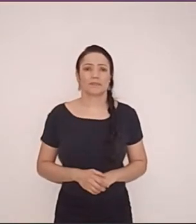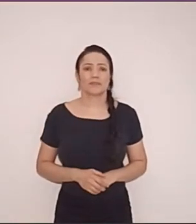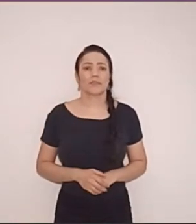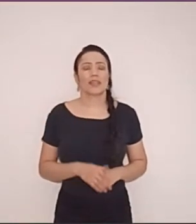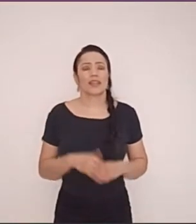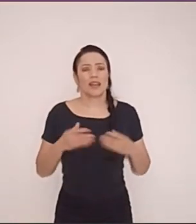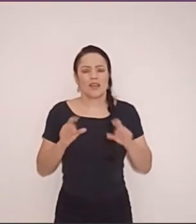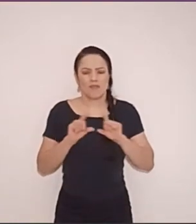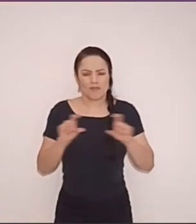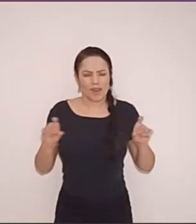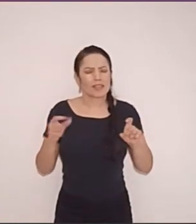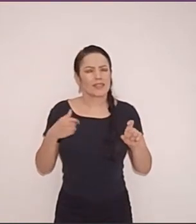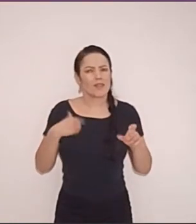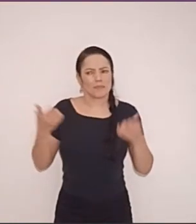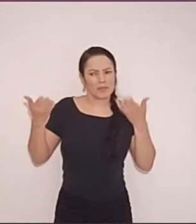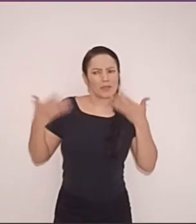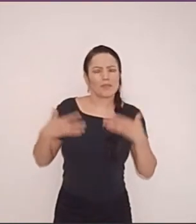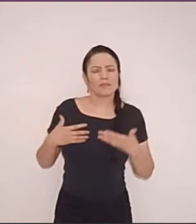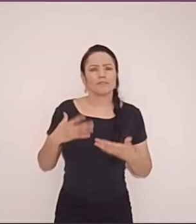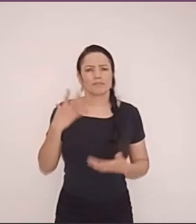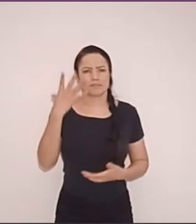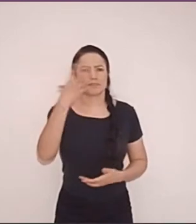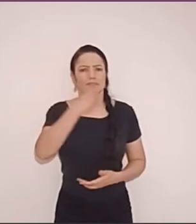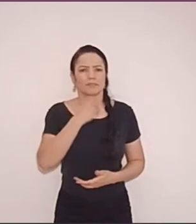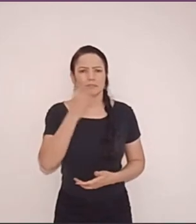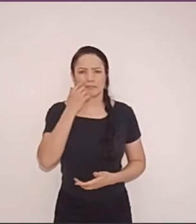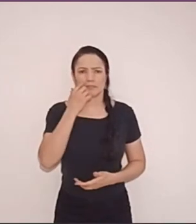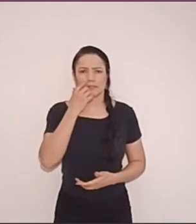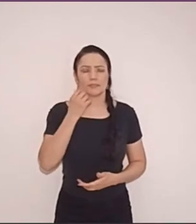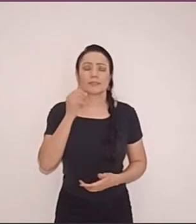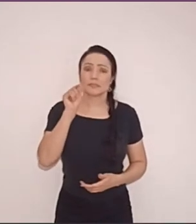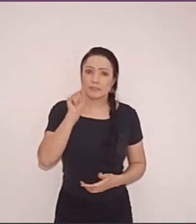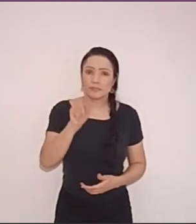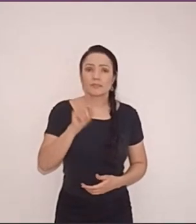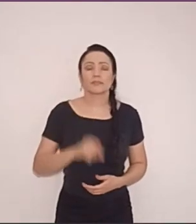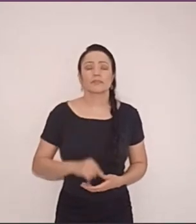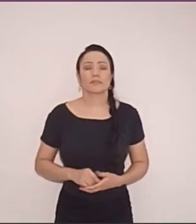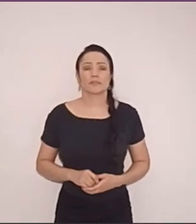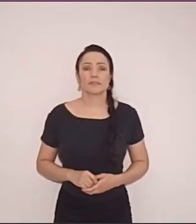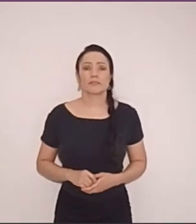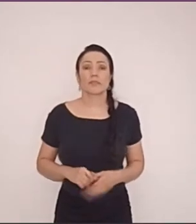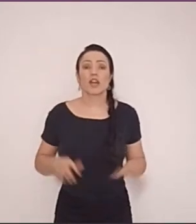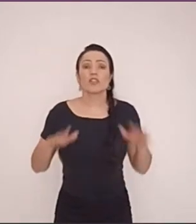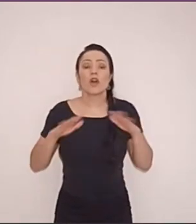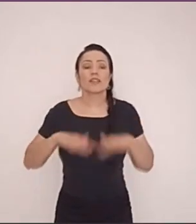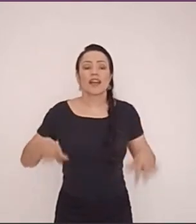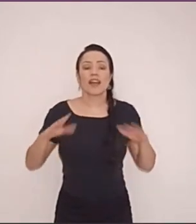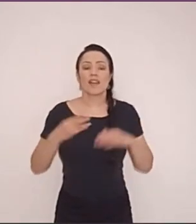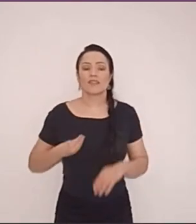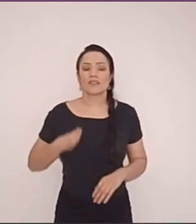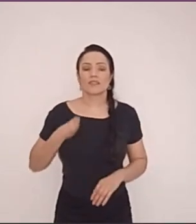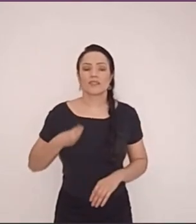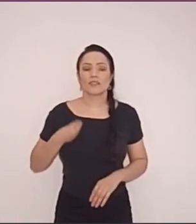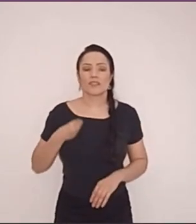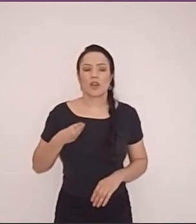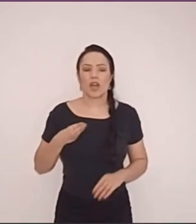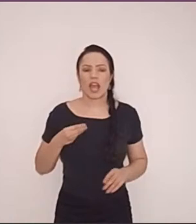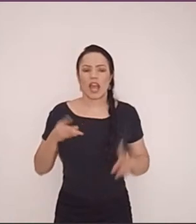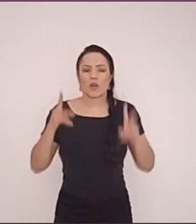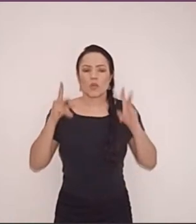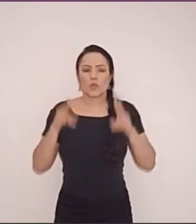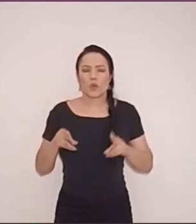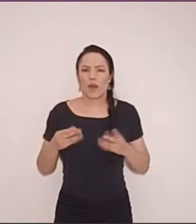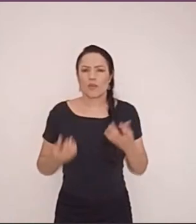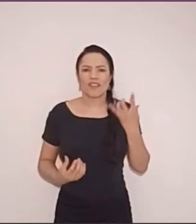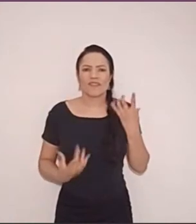foi uma das mais bela frase que eu vi o que eu quero dizer que nesse momento nós vivenciamos o fogo de